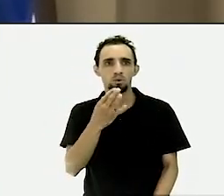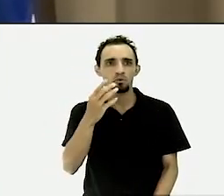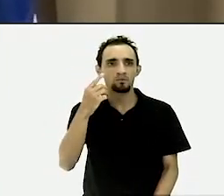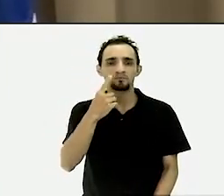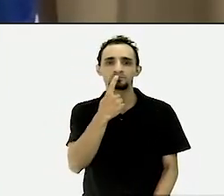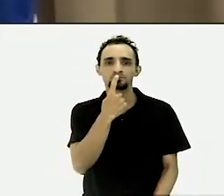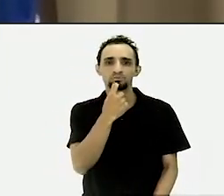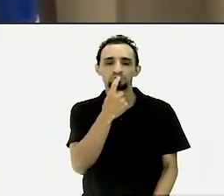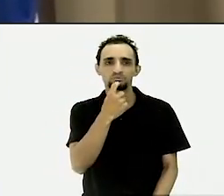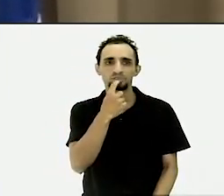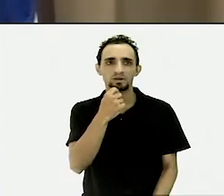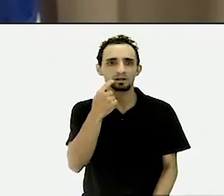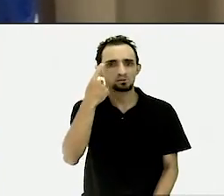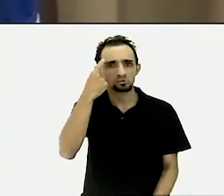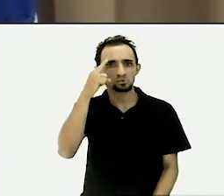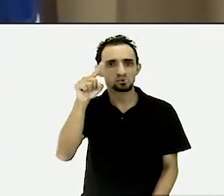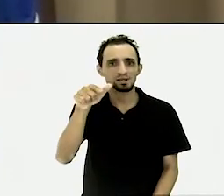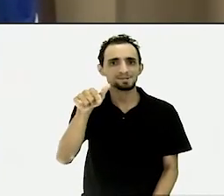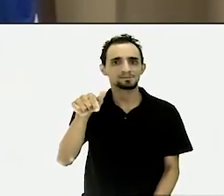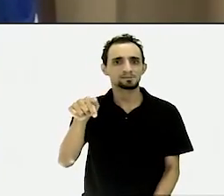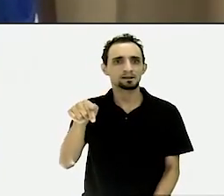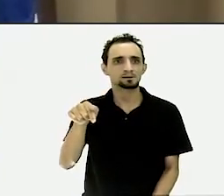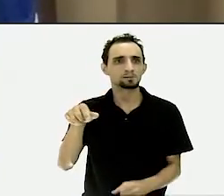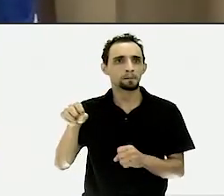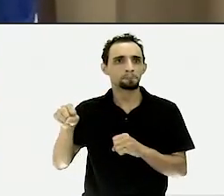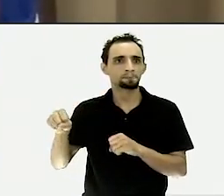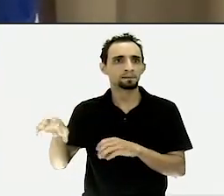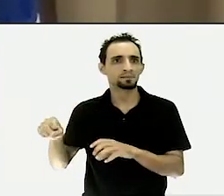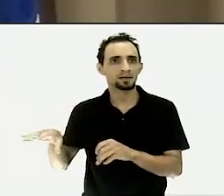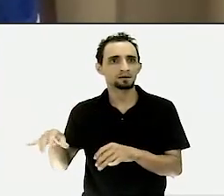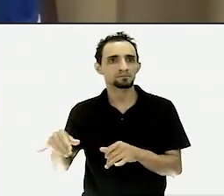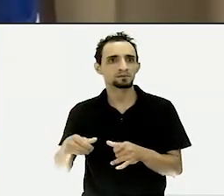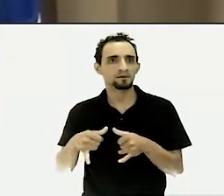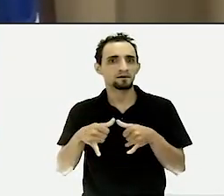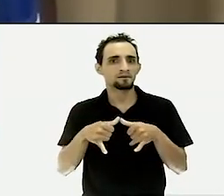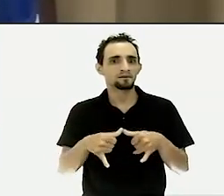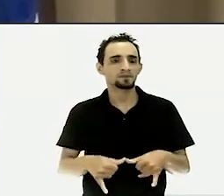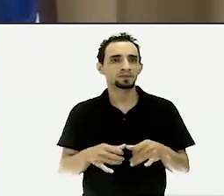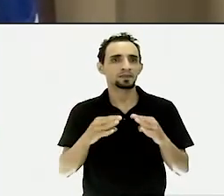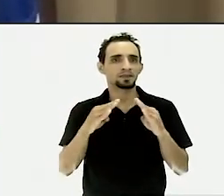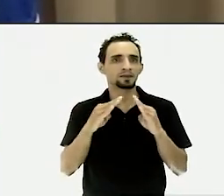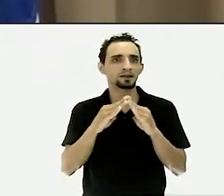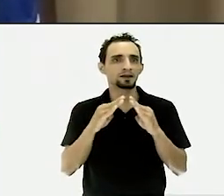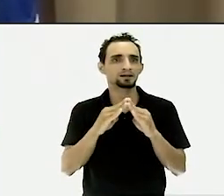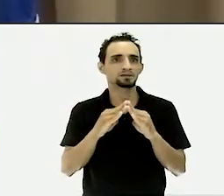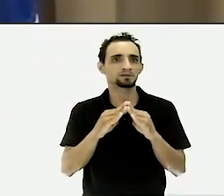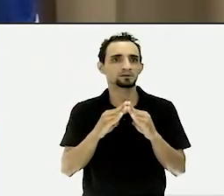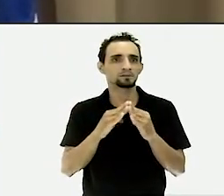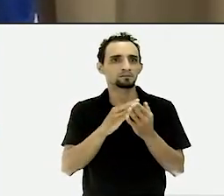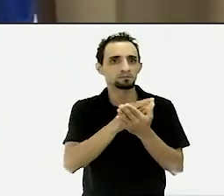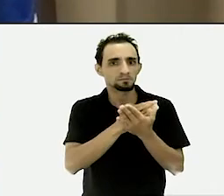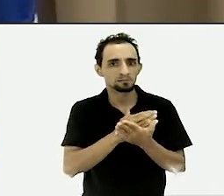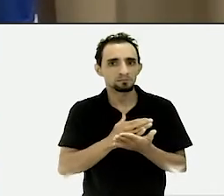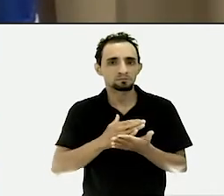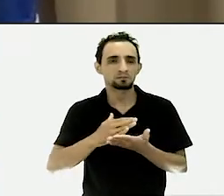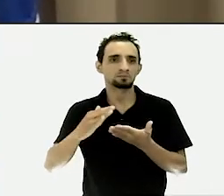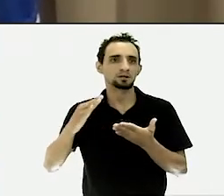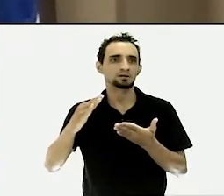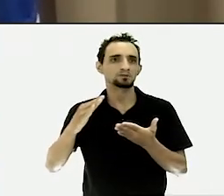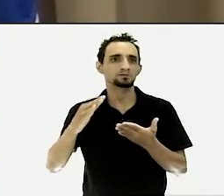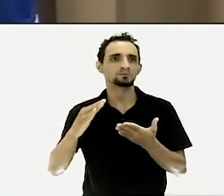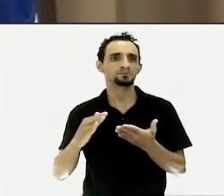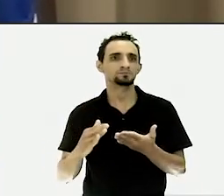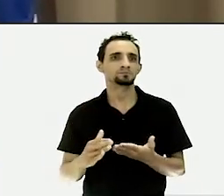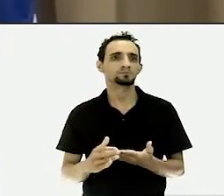se cuide, tá? É um feriado prolongado, vamos tomar cuidado, nós não sabemos o que pode acontecer nesse período, né, que nós estamos passando em